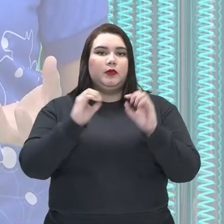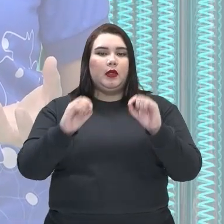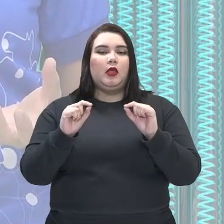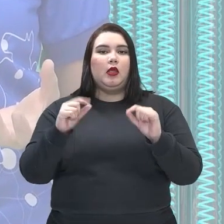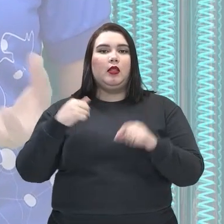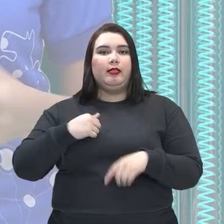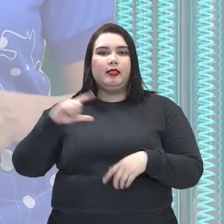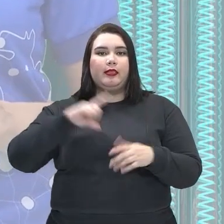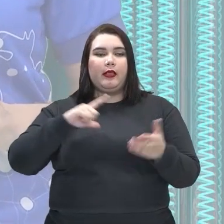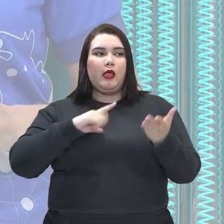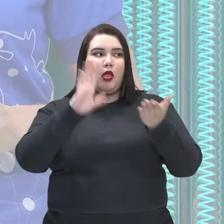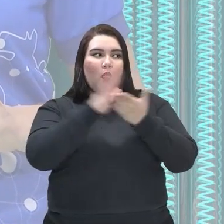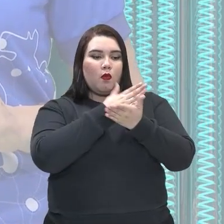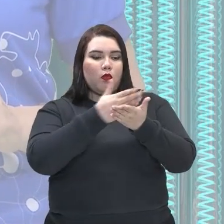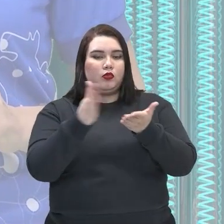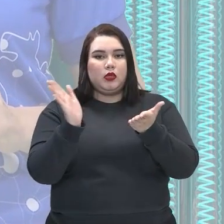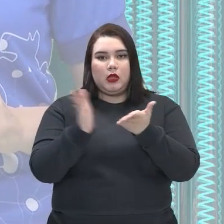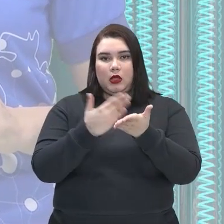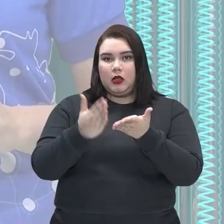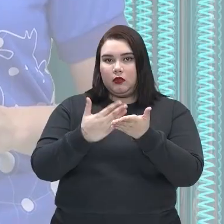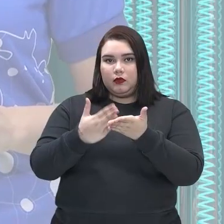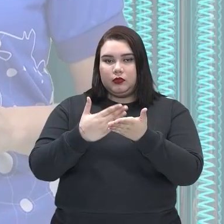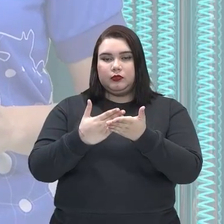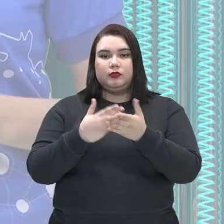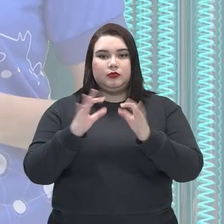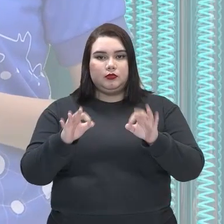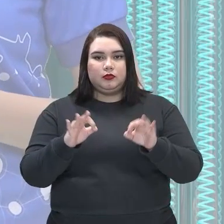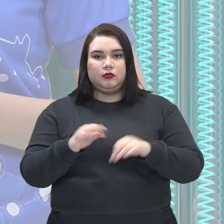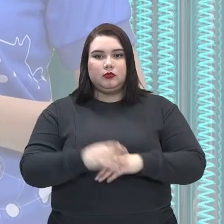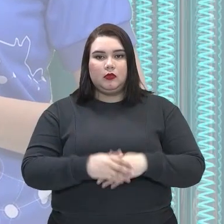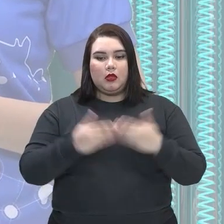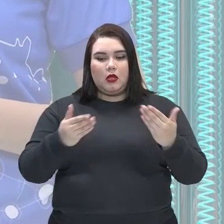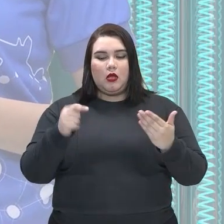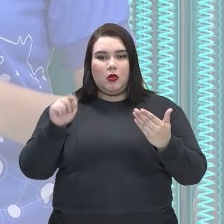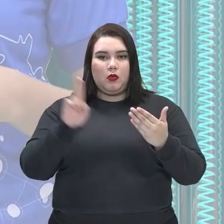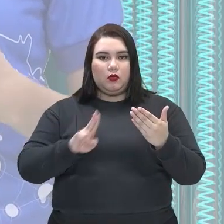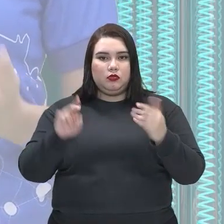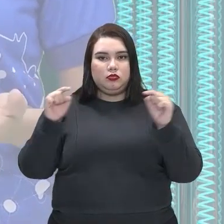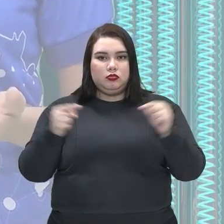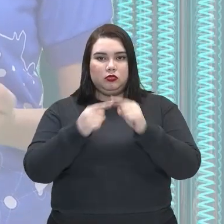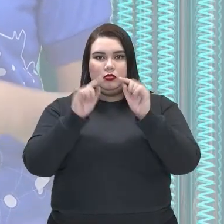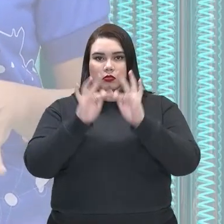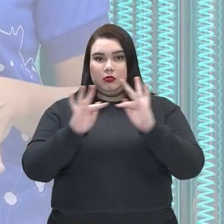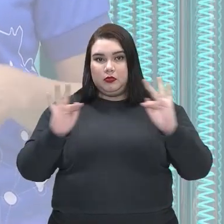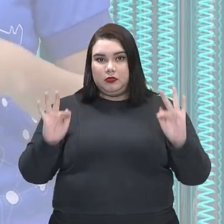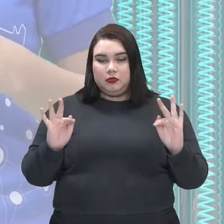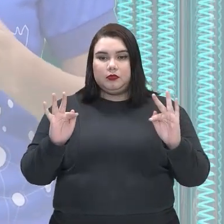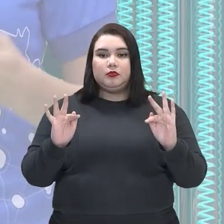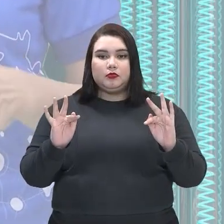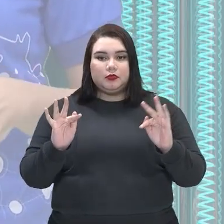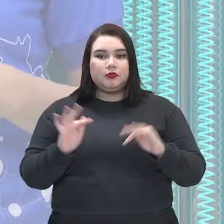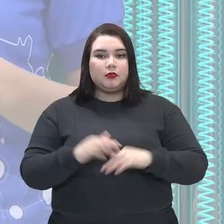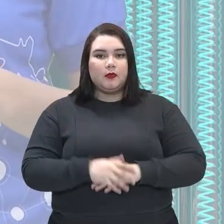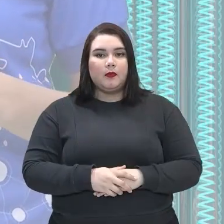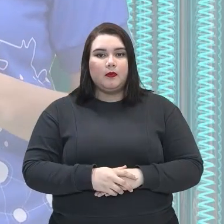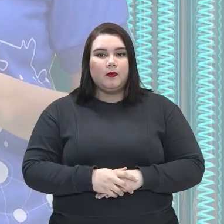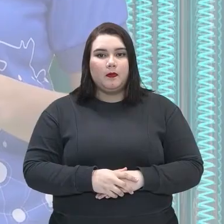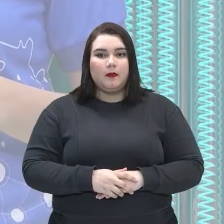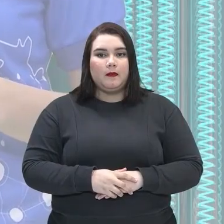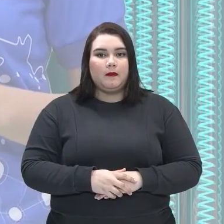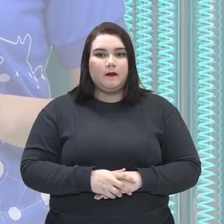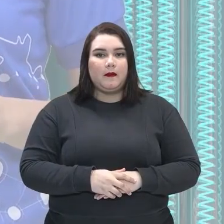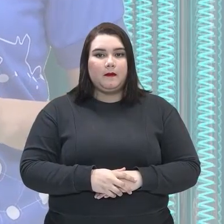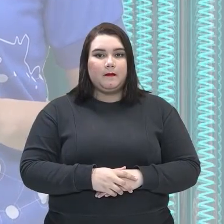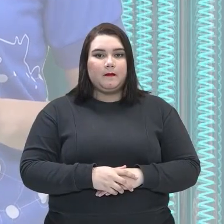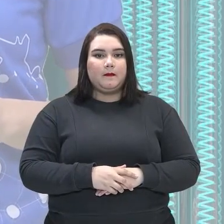alguns livros. Então usei o some para fazer essa frase, né? Eu tenho alguns livros lá na minha shelf, né? Na minha